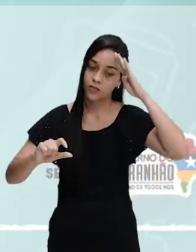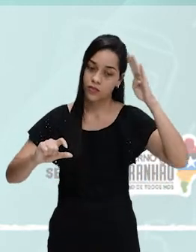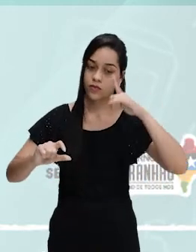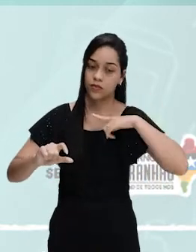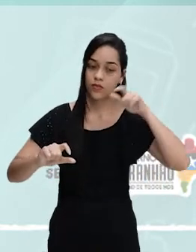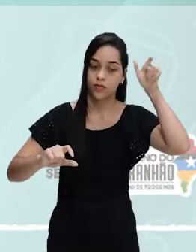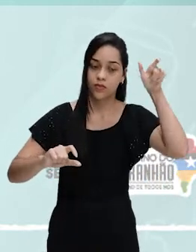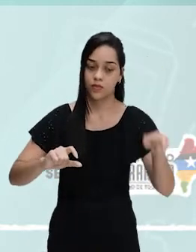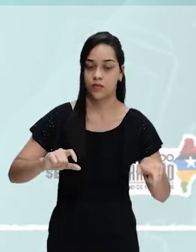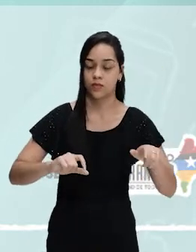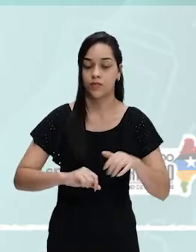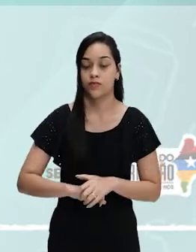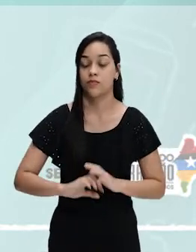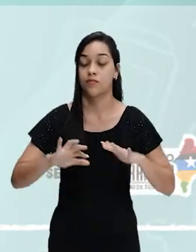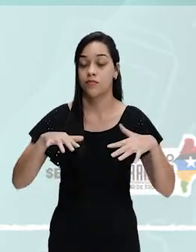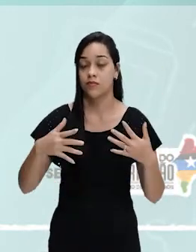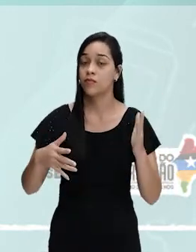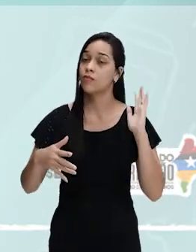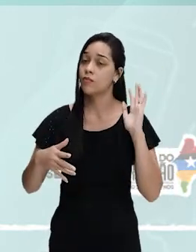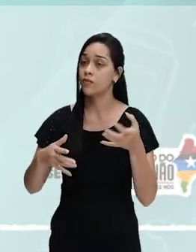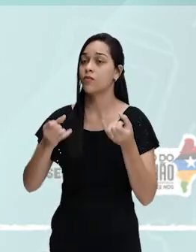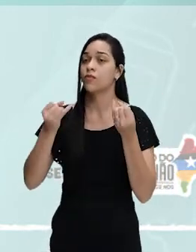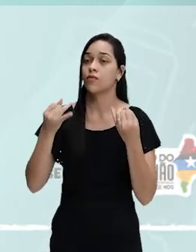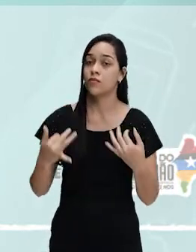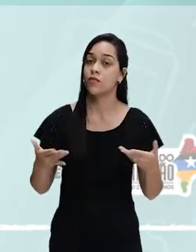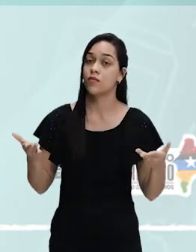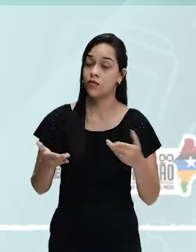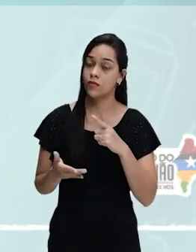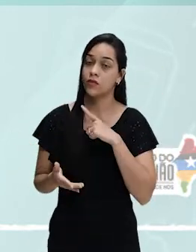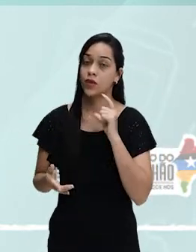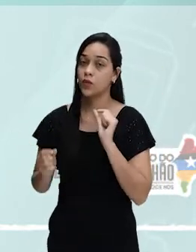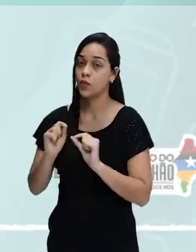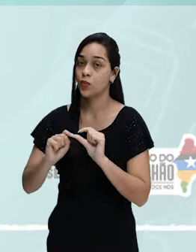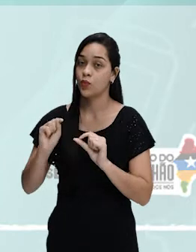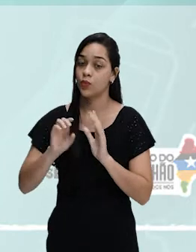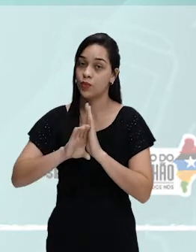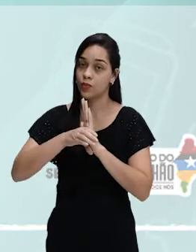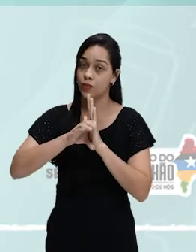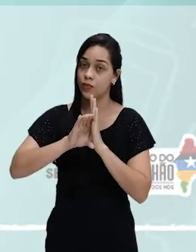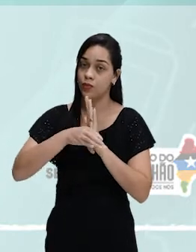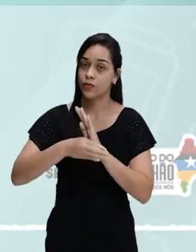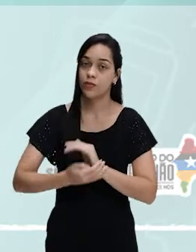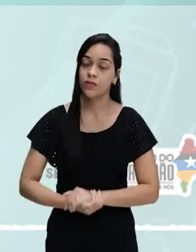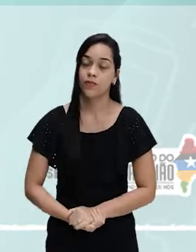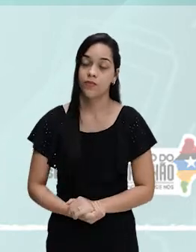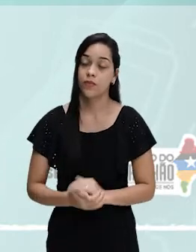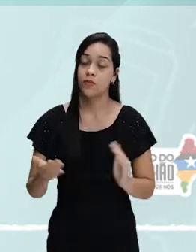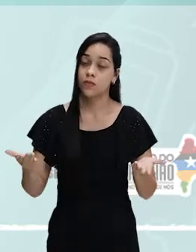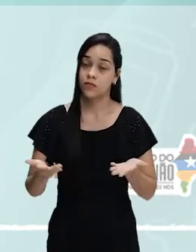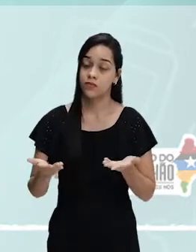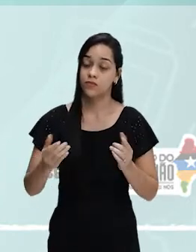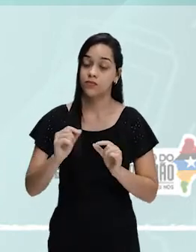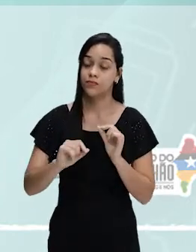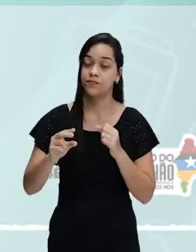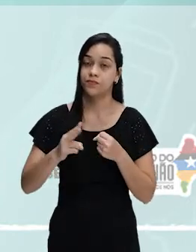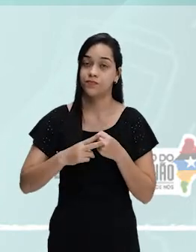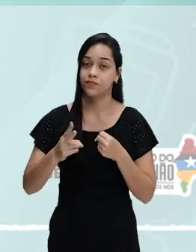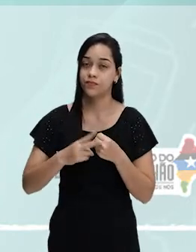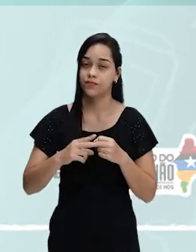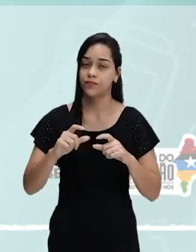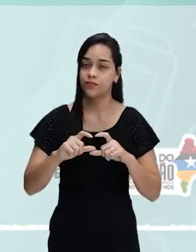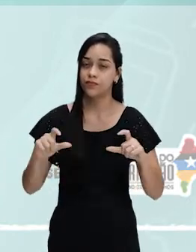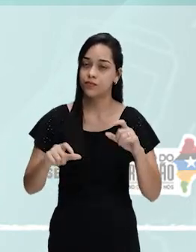oração principal. Isso aí eu já falei. Agora a gente tem a conceituação. Nesse caso, o verbo da